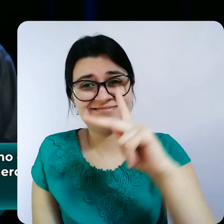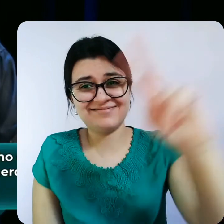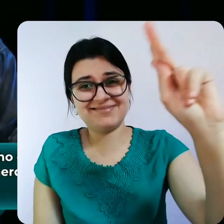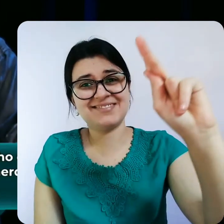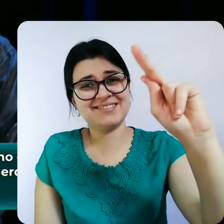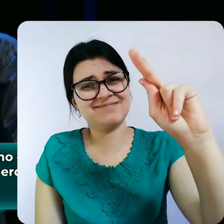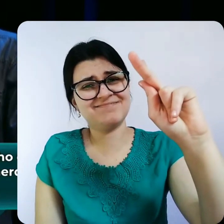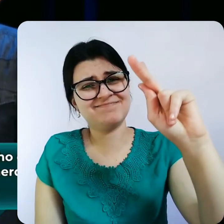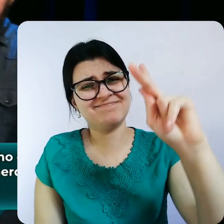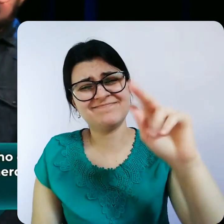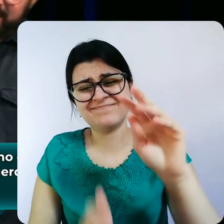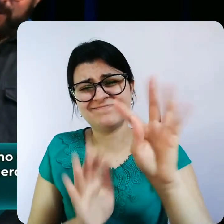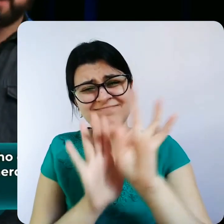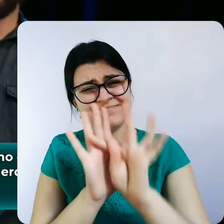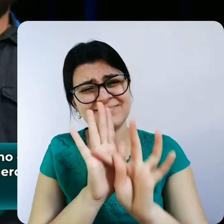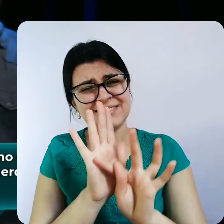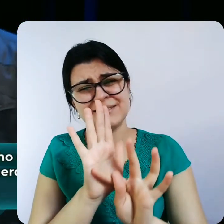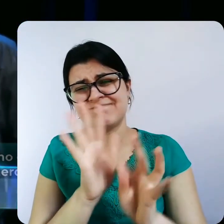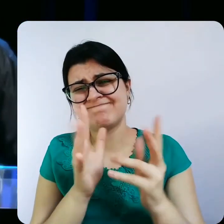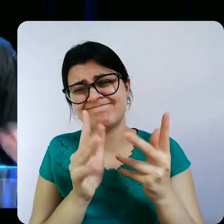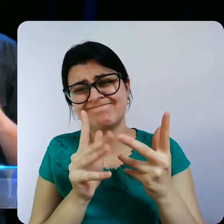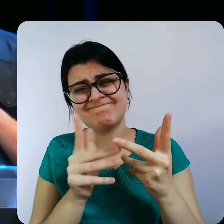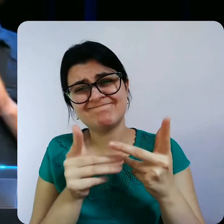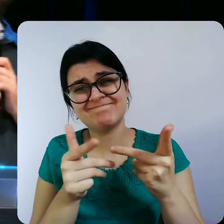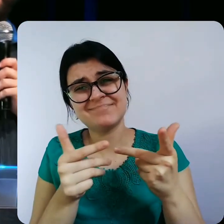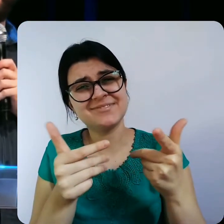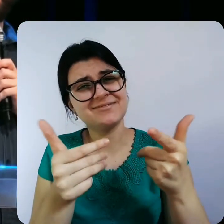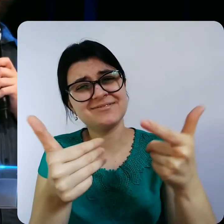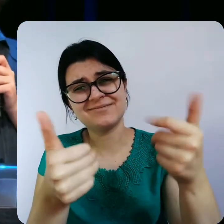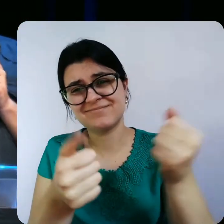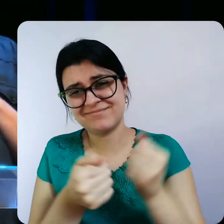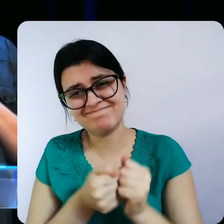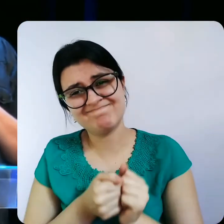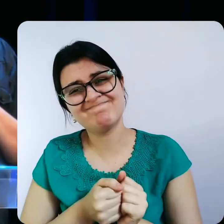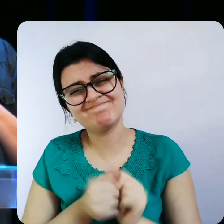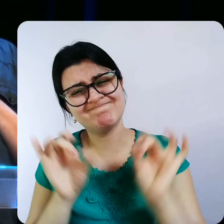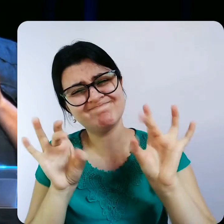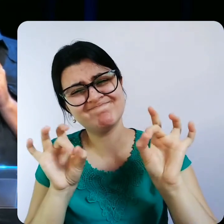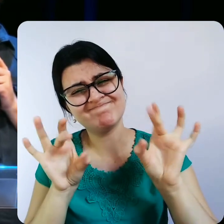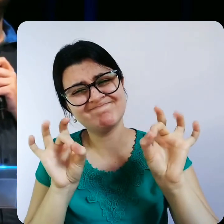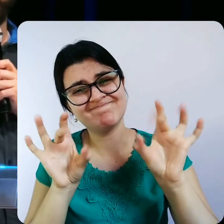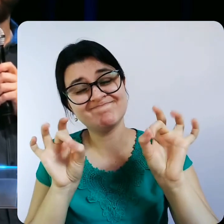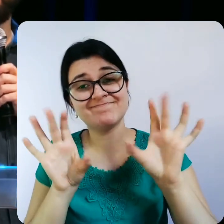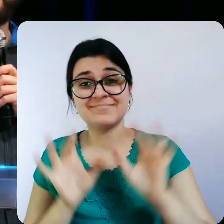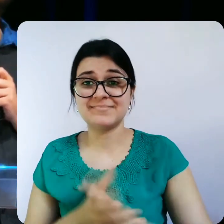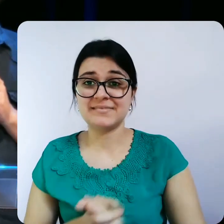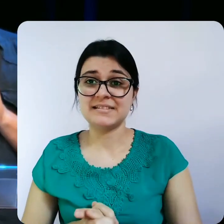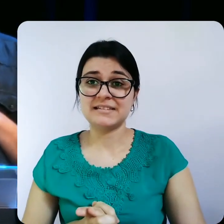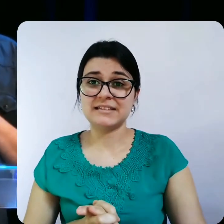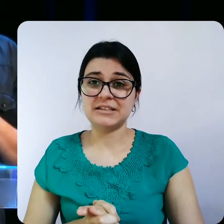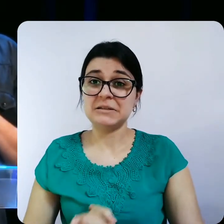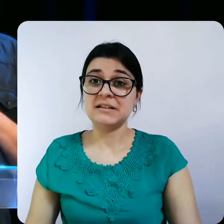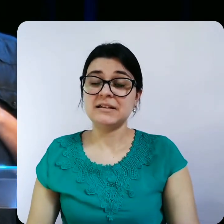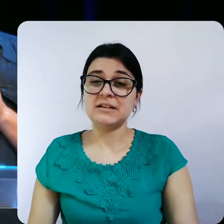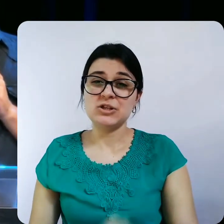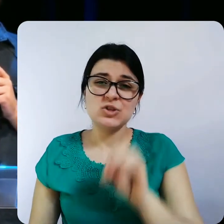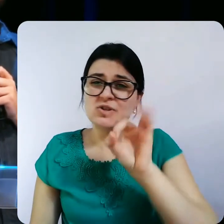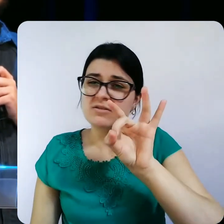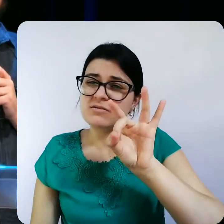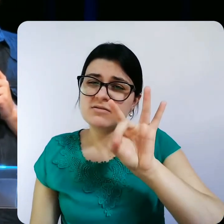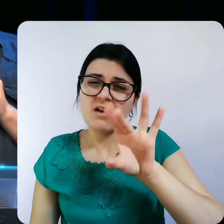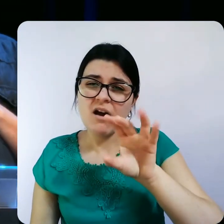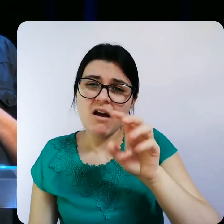nesse texto. O apóstolo Paulo está dizendo: olha, não basta você conhecer cognitivamente. Existe